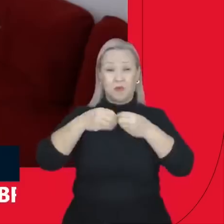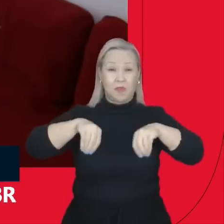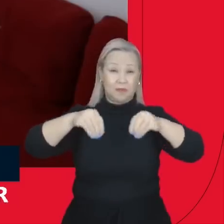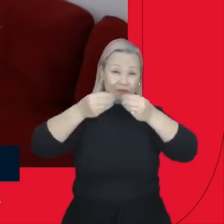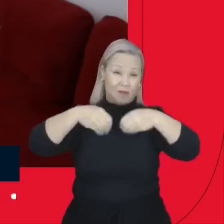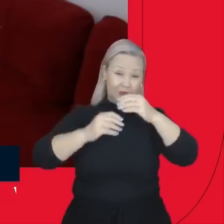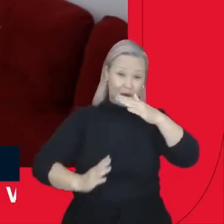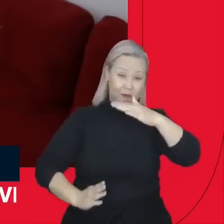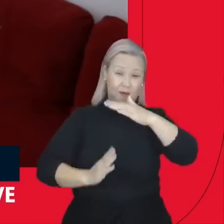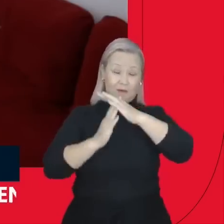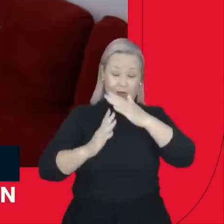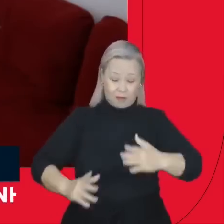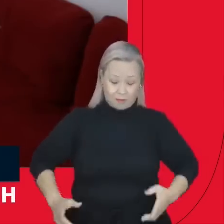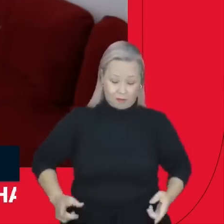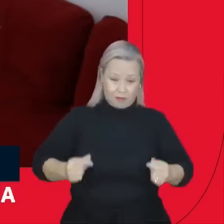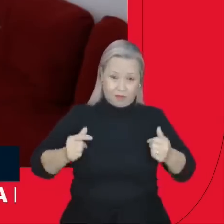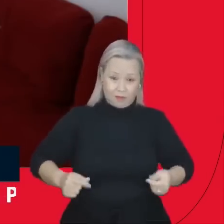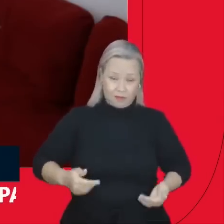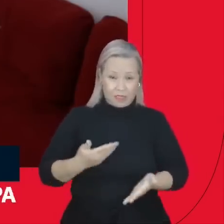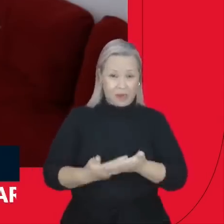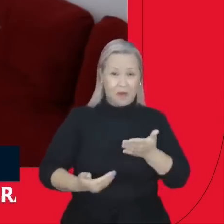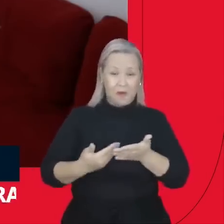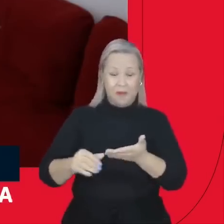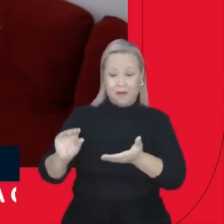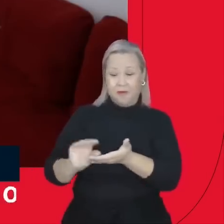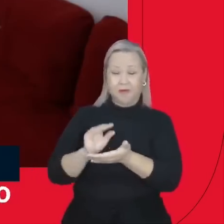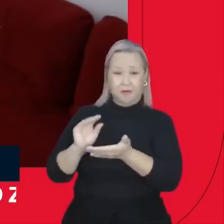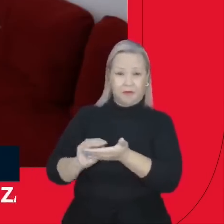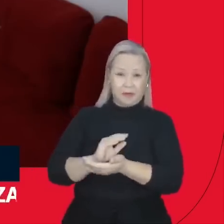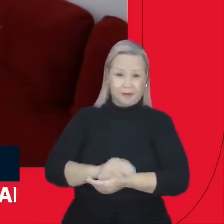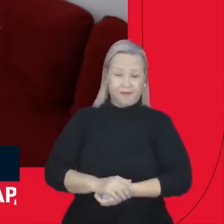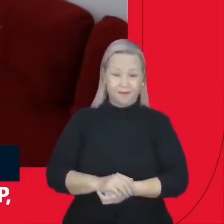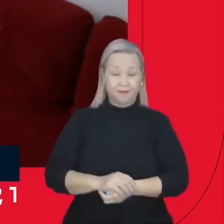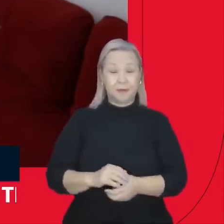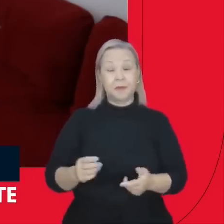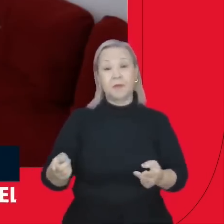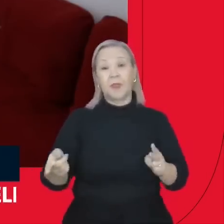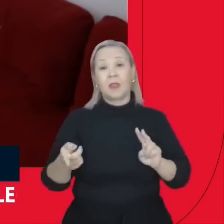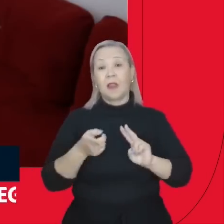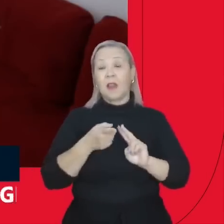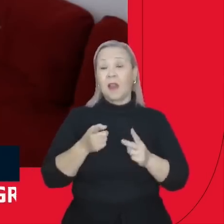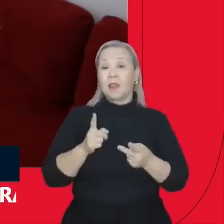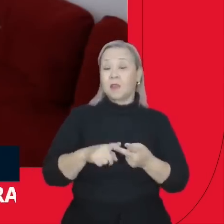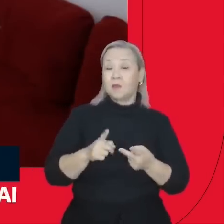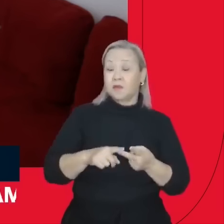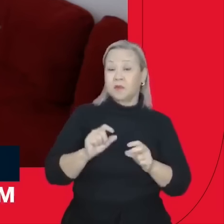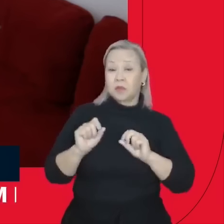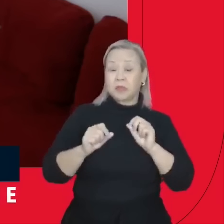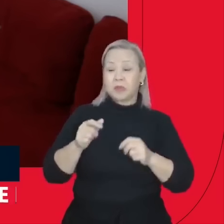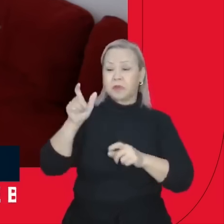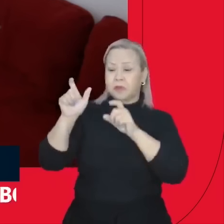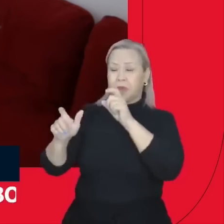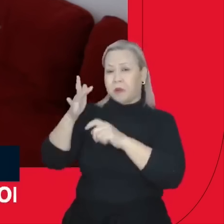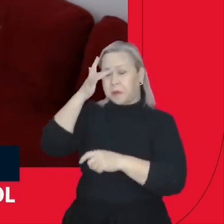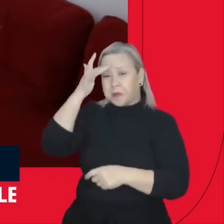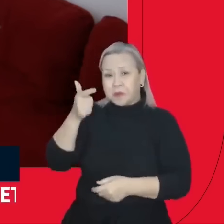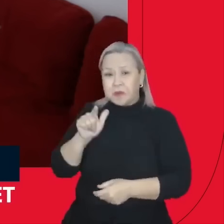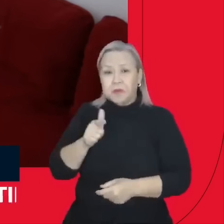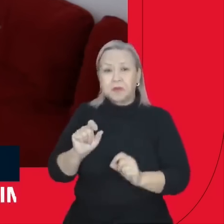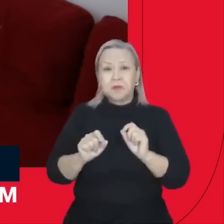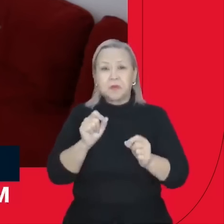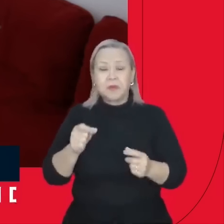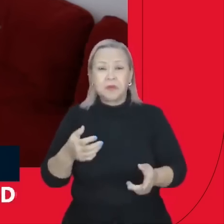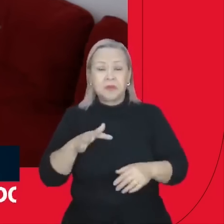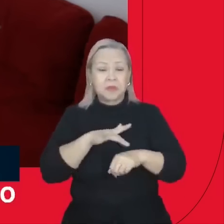gastos e perdeu bilhões de investimentos, né? Segundo, que é desonesto você sugerir que alguém que não esteja doente na porta de um